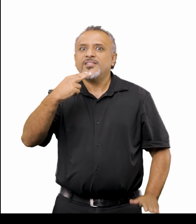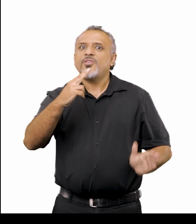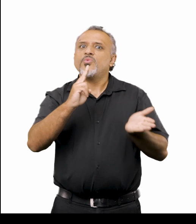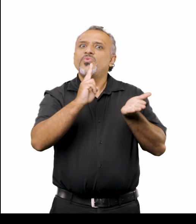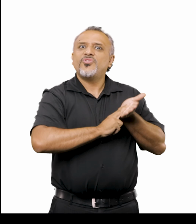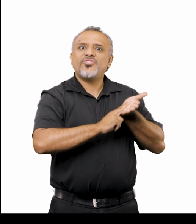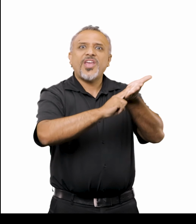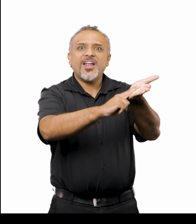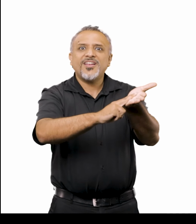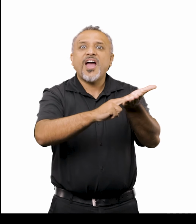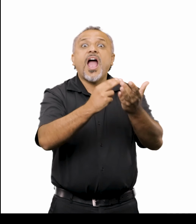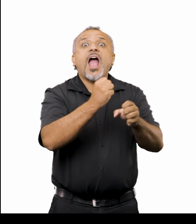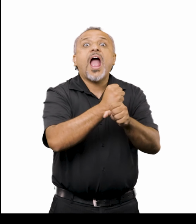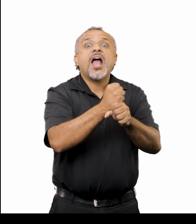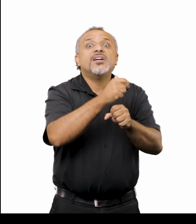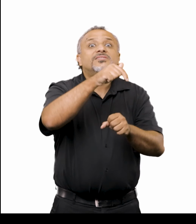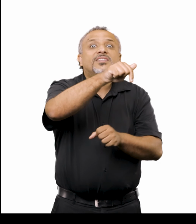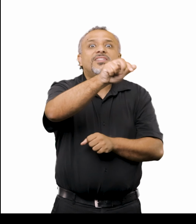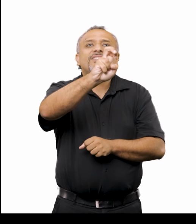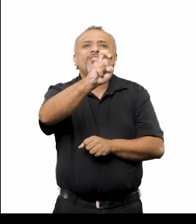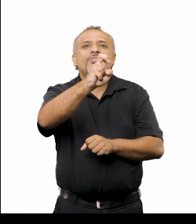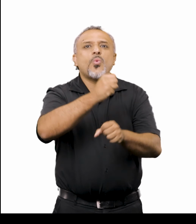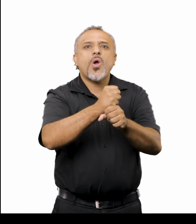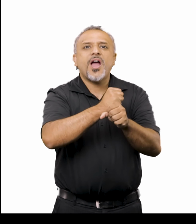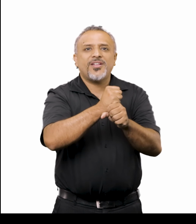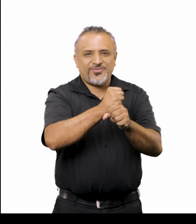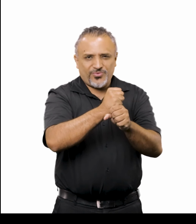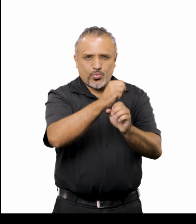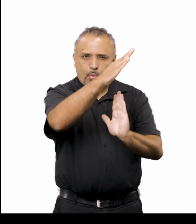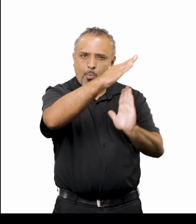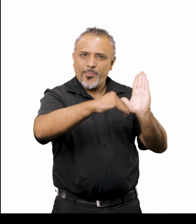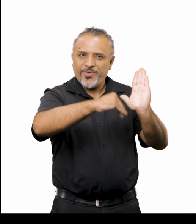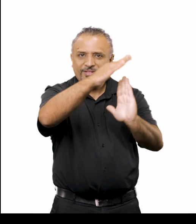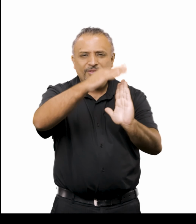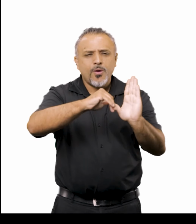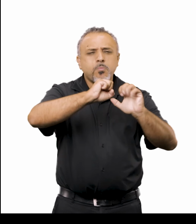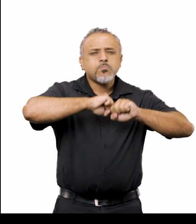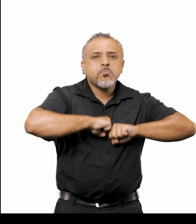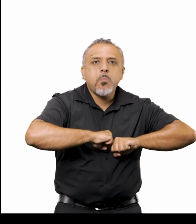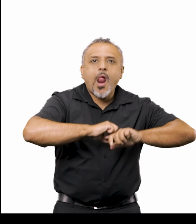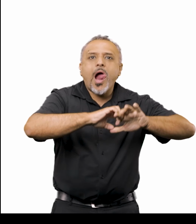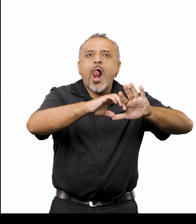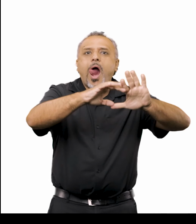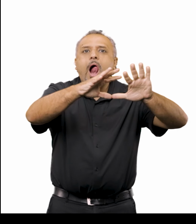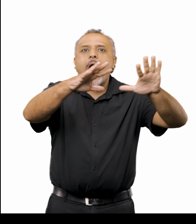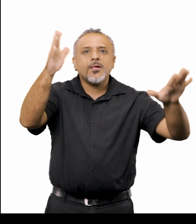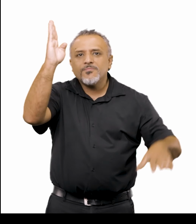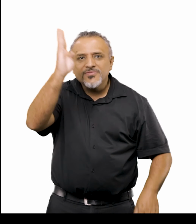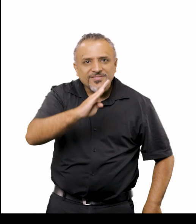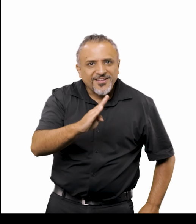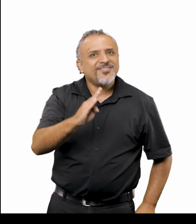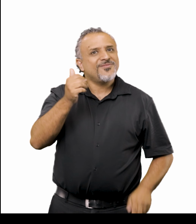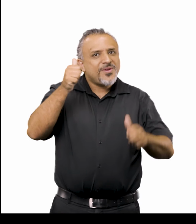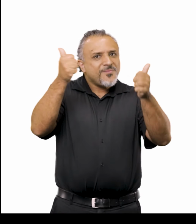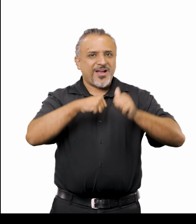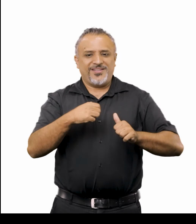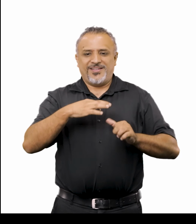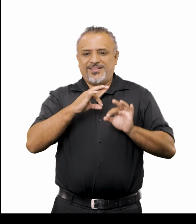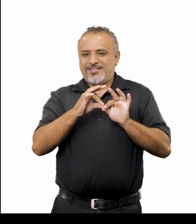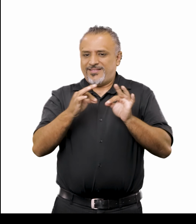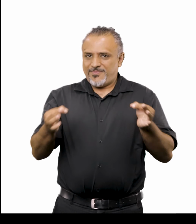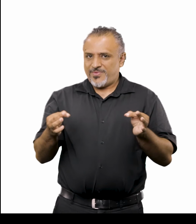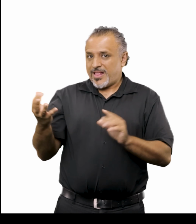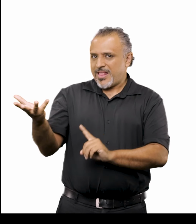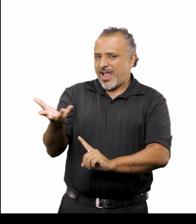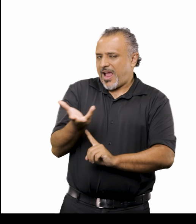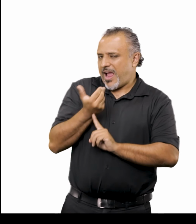de ser reproduzida em um selo em comemoração dos 75 anos do pintor. Circulando por todo o Brasil, foi oficializada